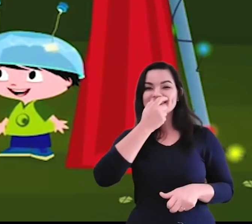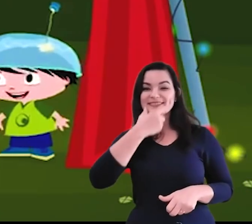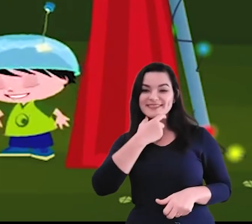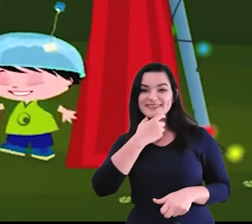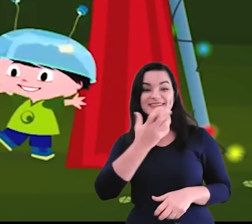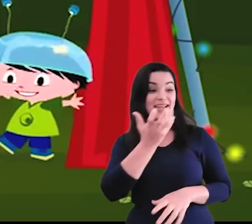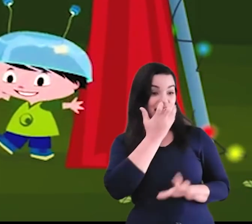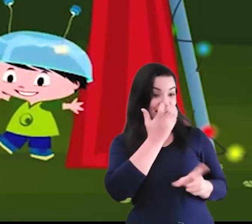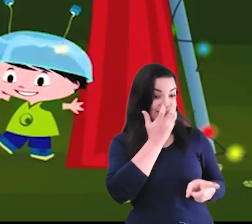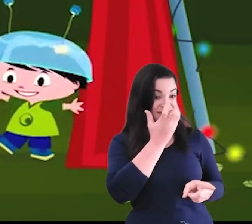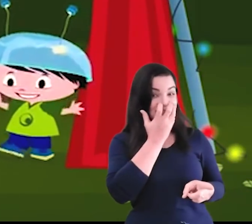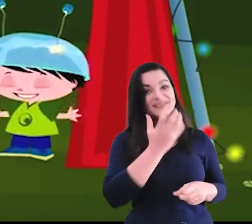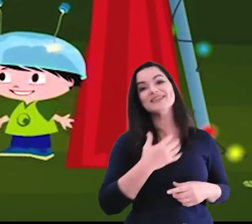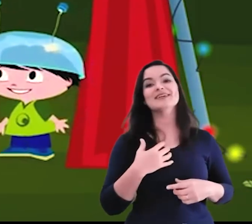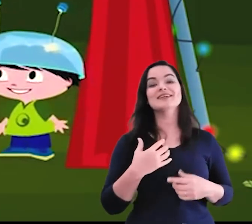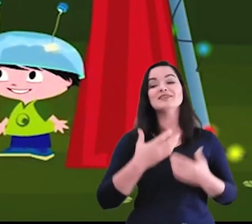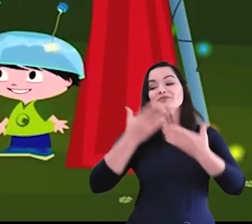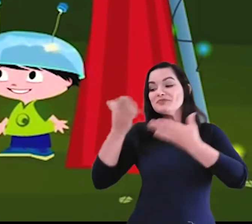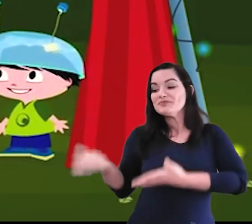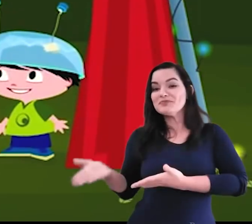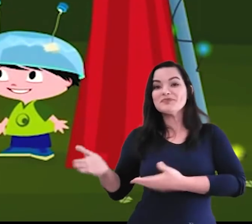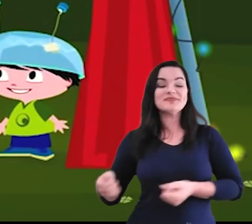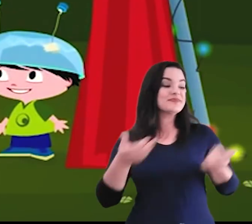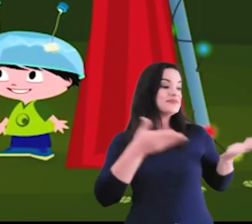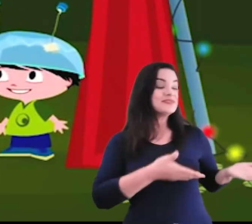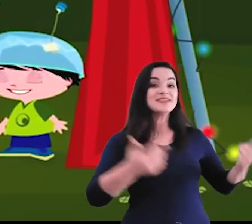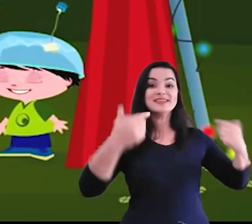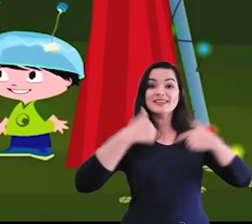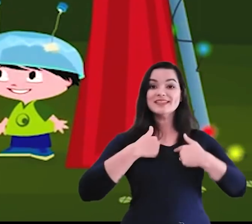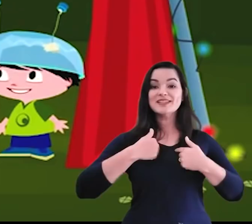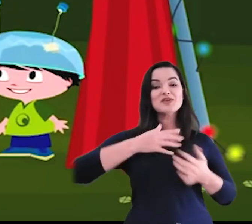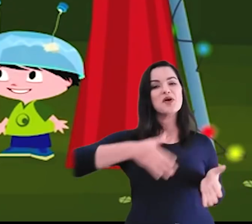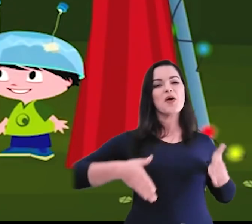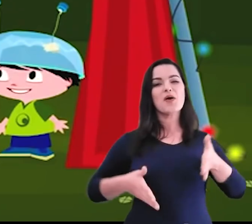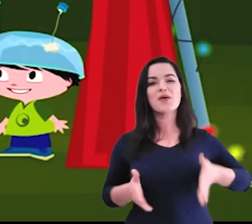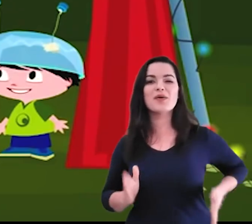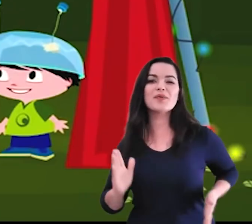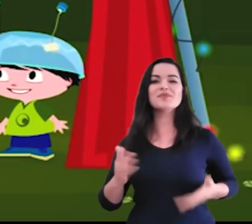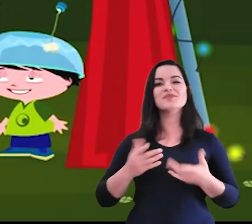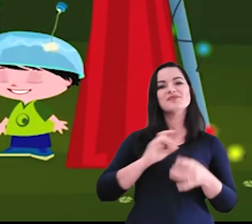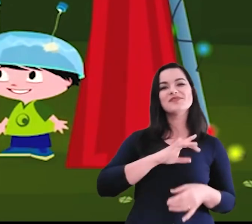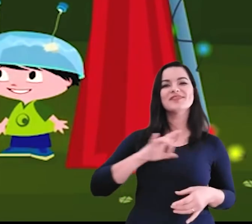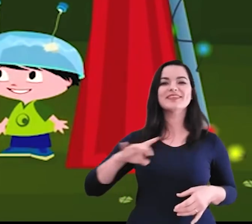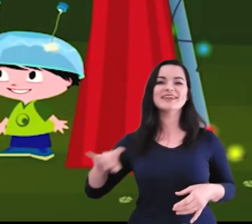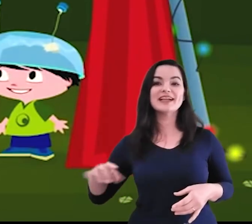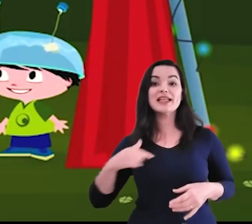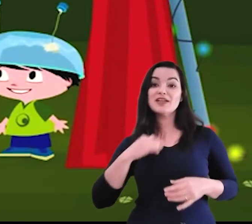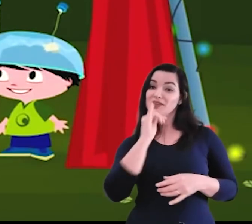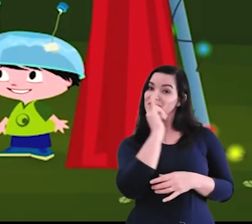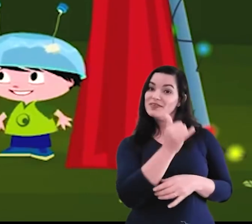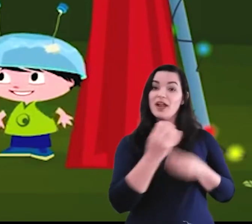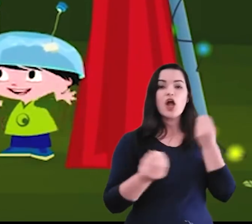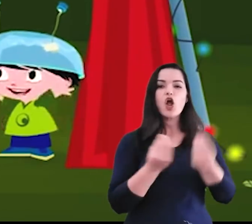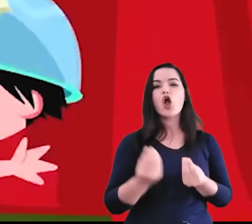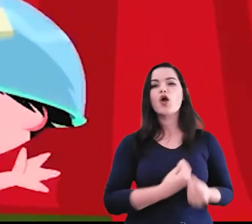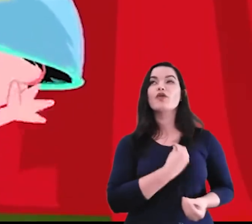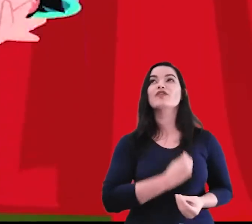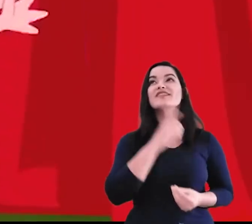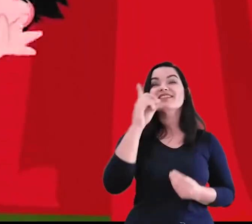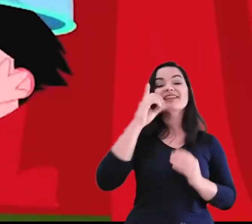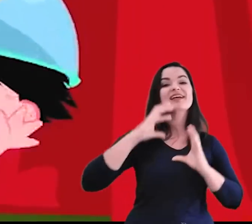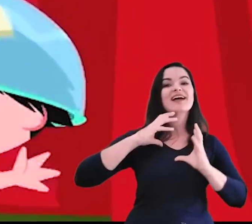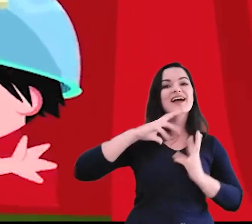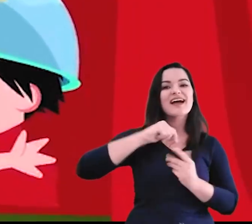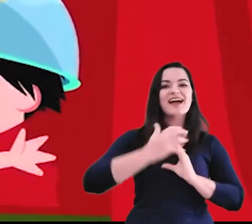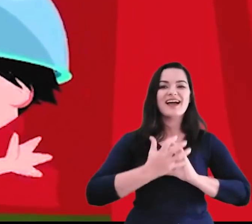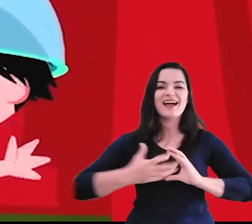esses são o robô Júpiter e o robô Cláudio. Eu vou contar pra vocês como é a vida em Marte. Fala da nossa